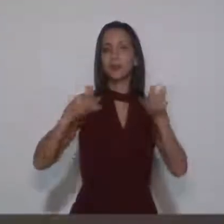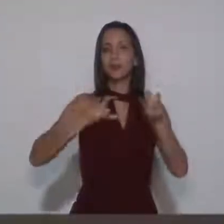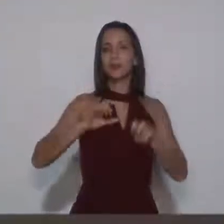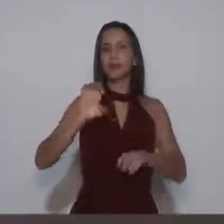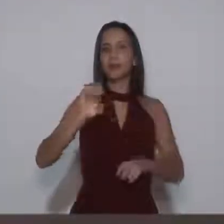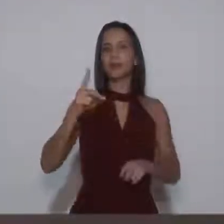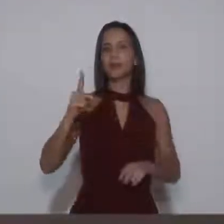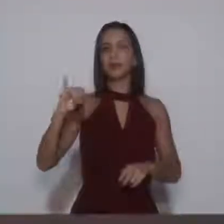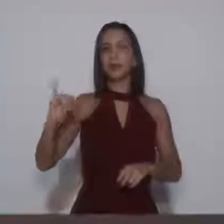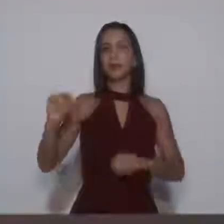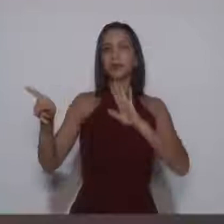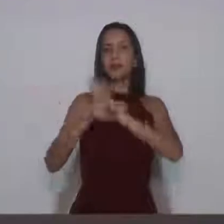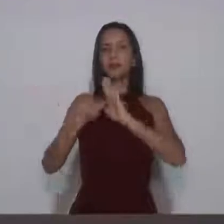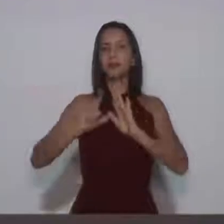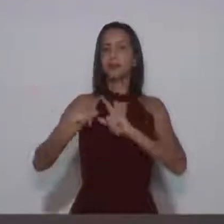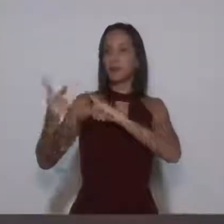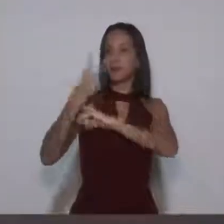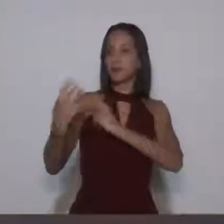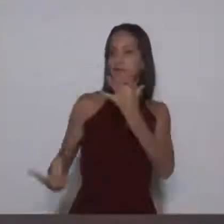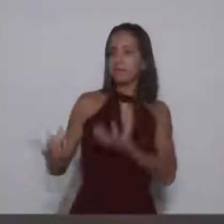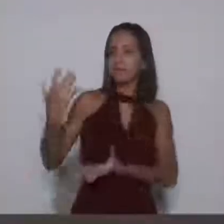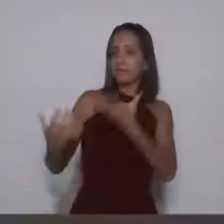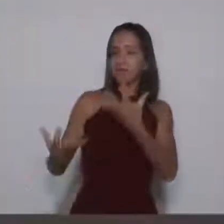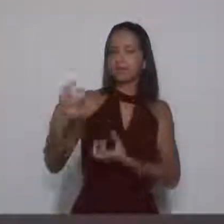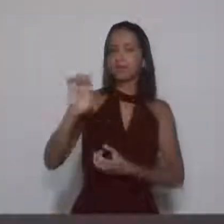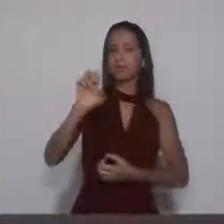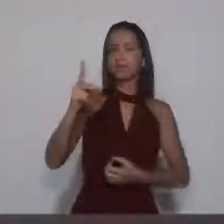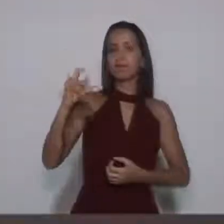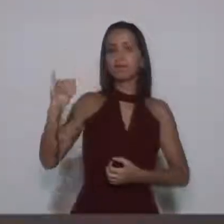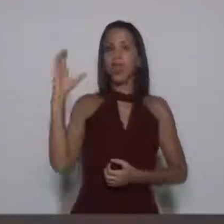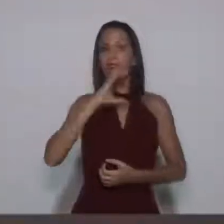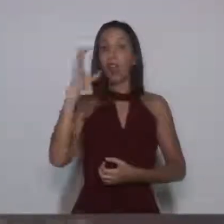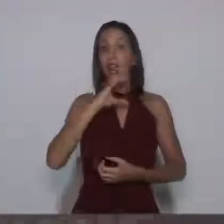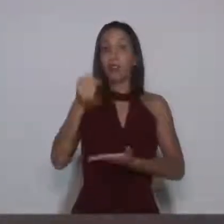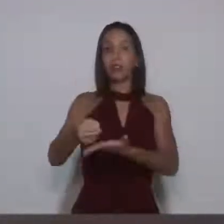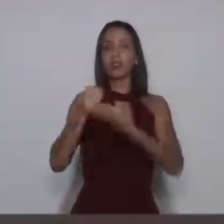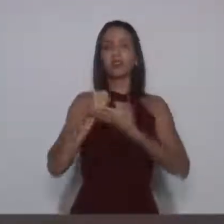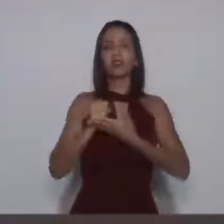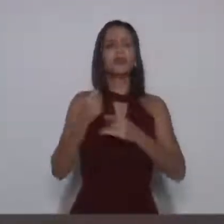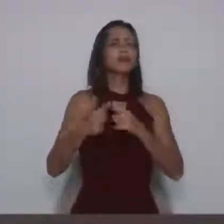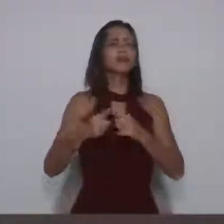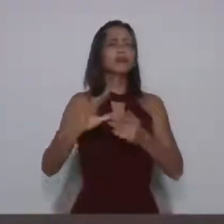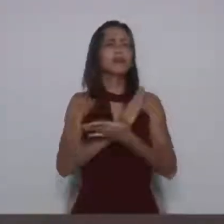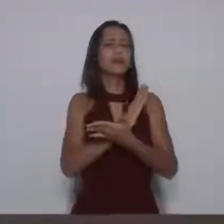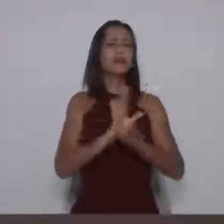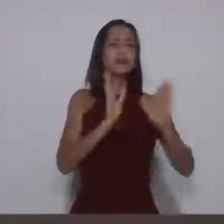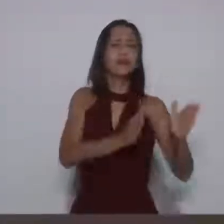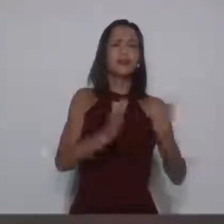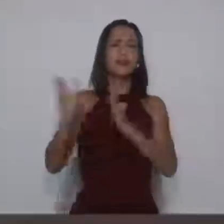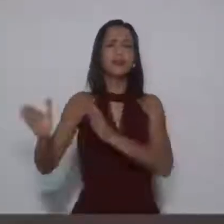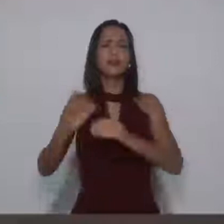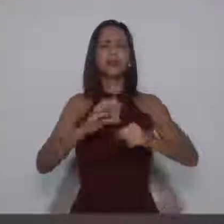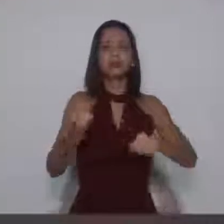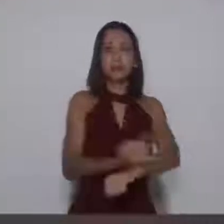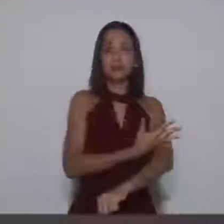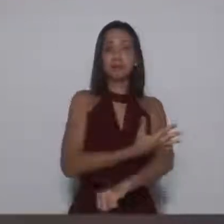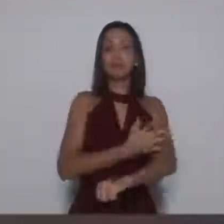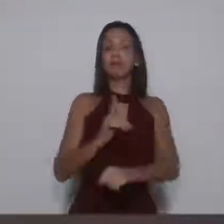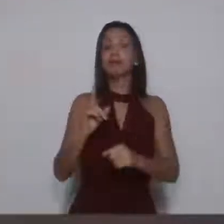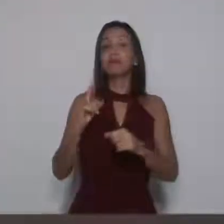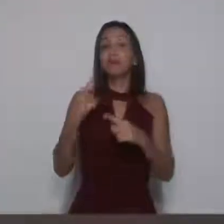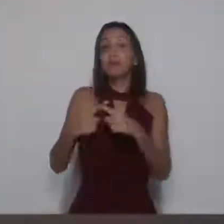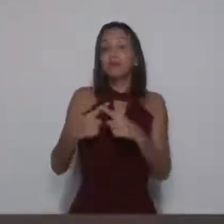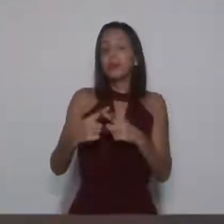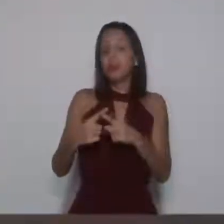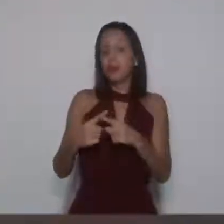de incêndio e equipamentos emergenciais. Por que eu falo de separar a emoção? Porque depois do acontecido, a